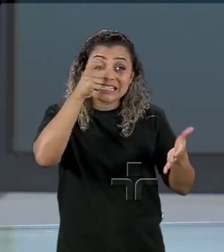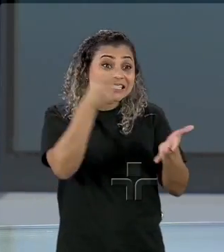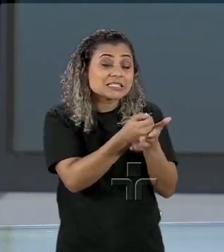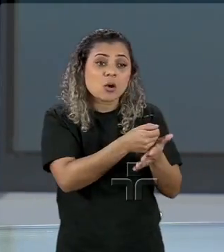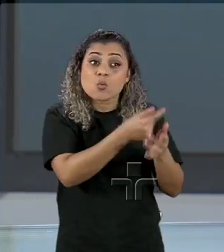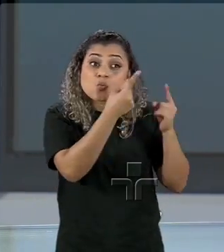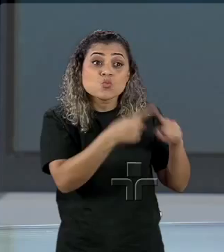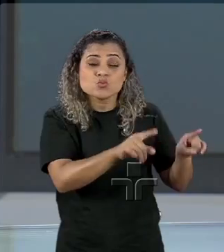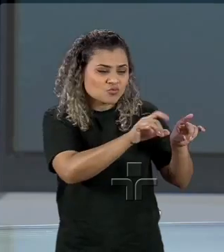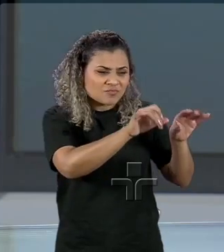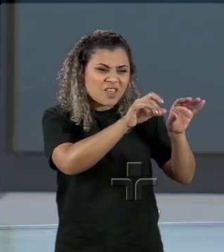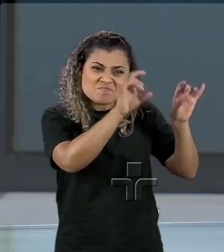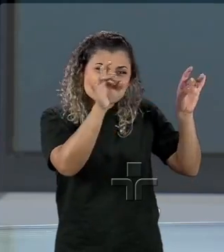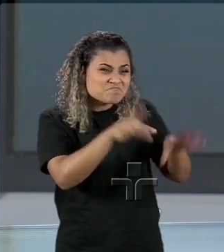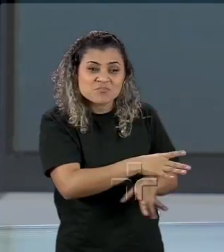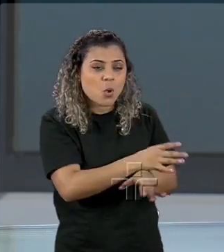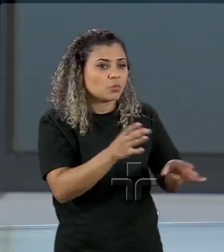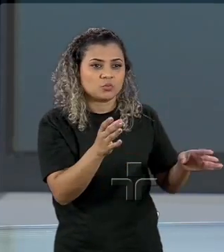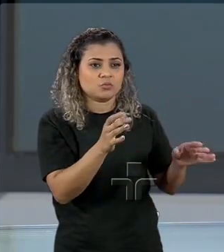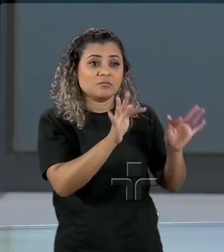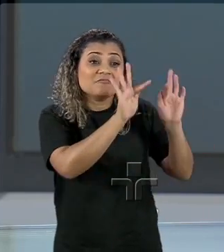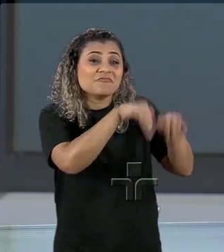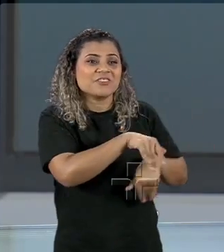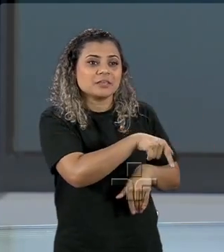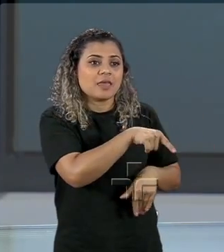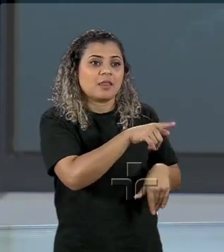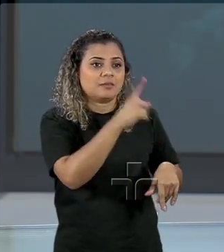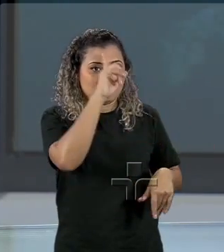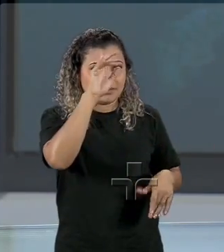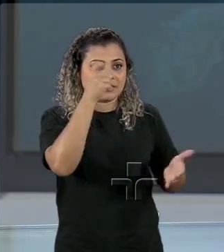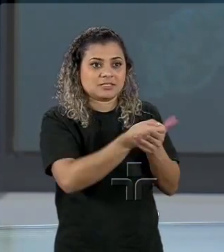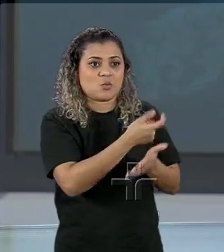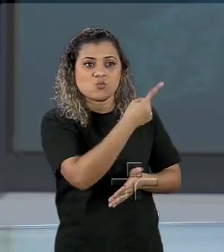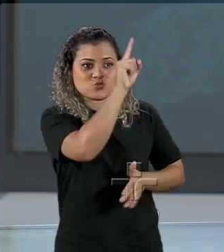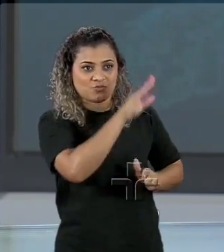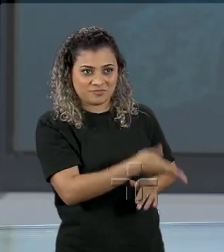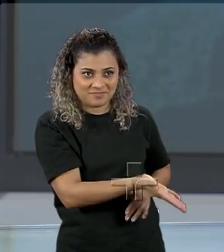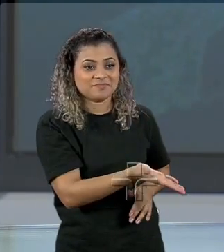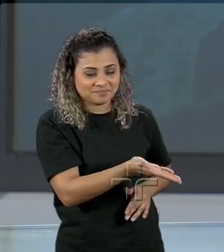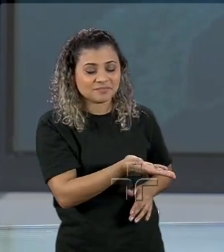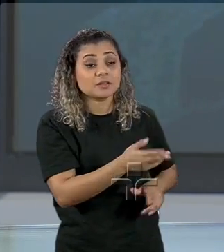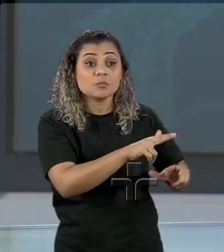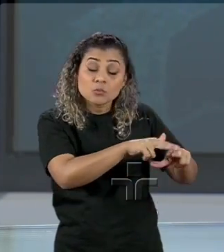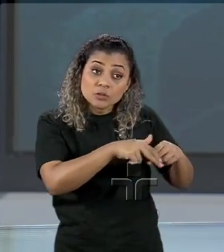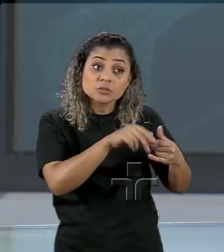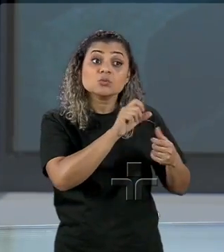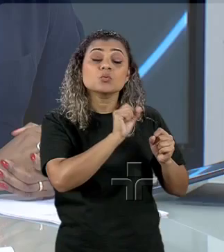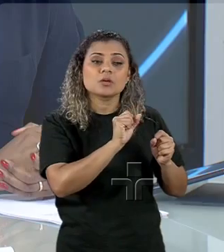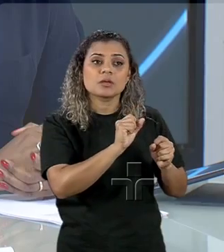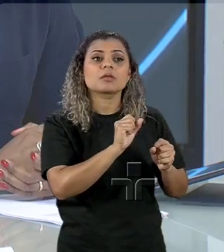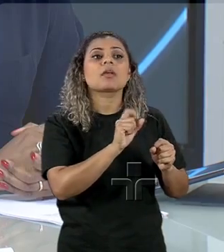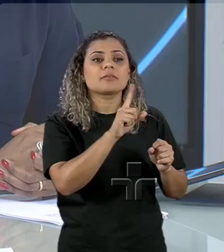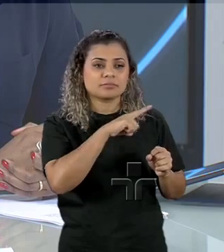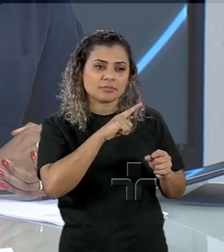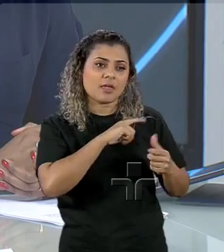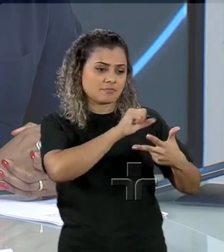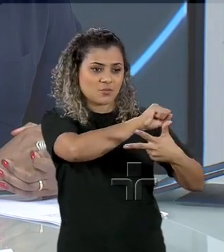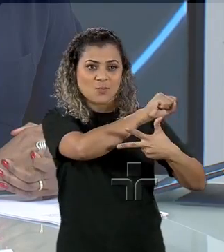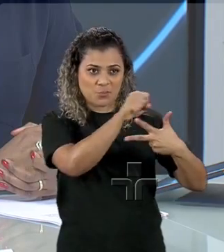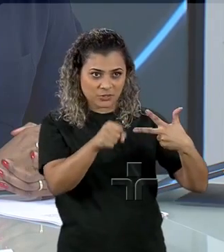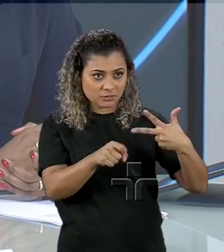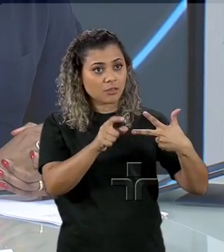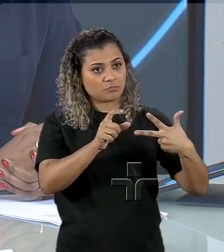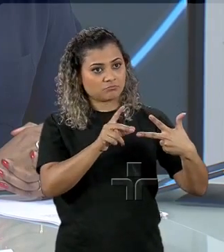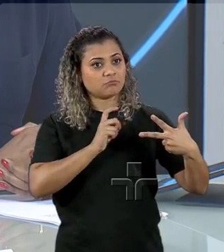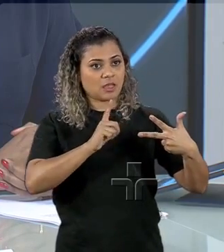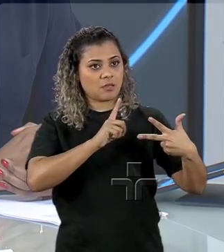no artigo 2º da Constituição, né, são 3 os poderes da União, independentes e harmônicos entre si, e vem